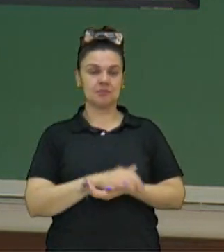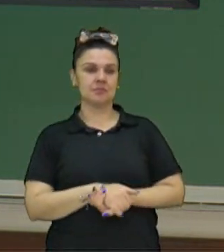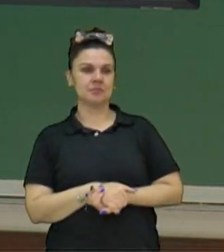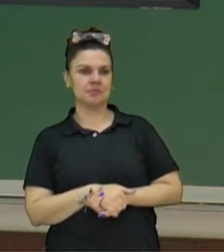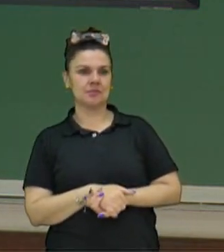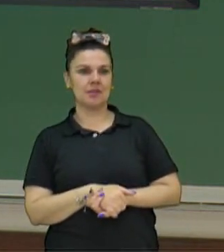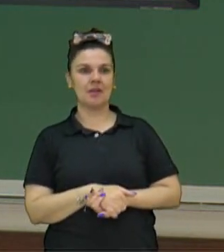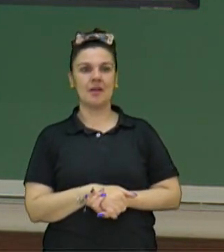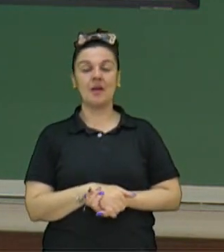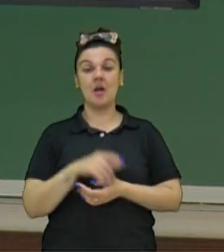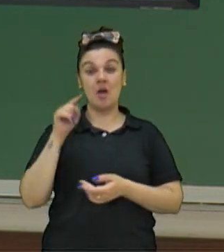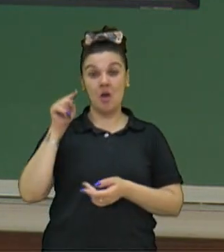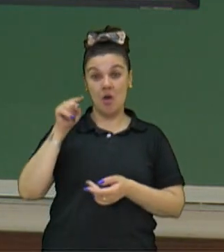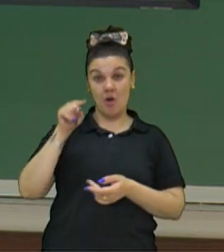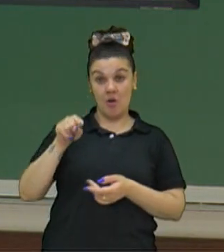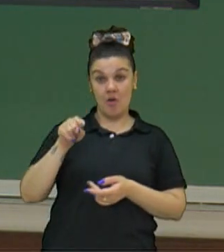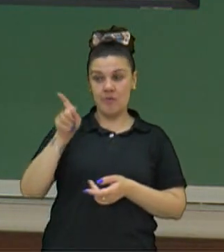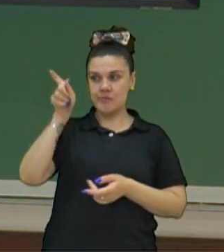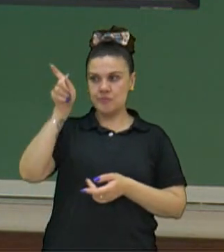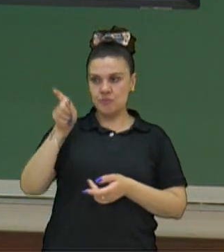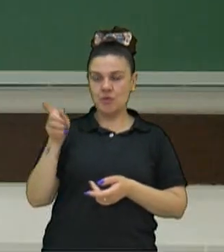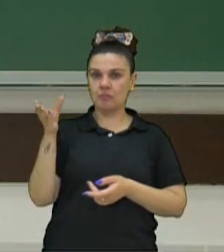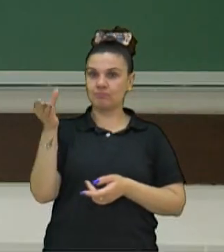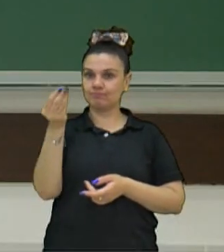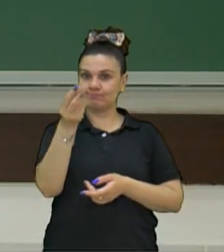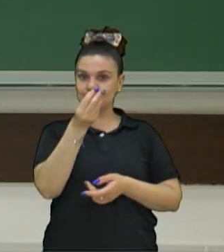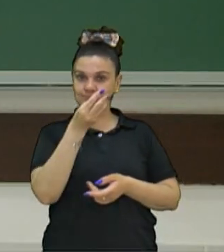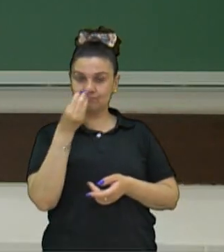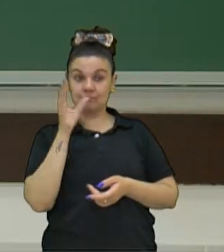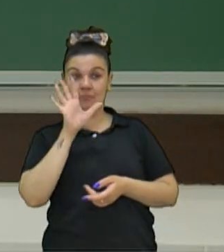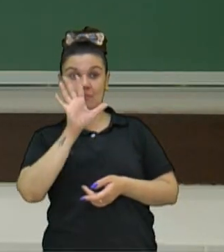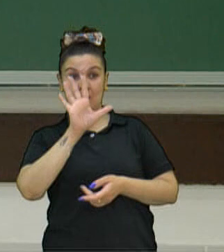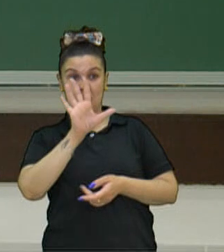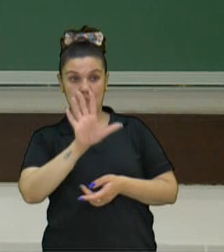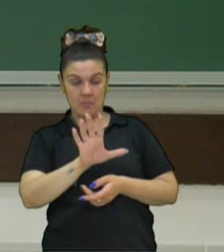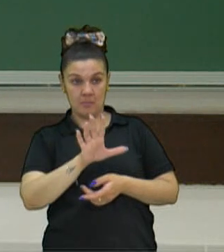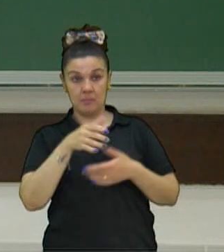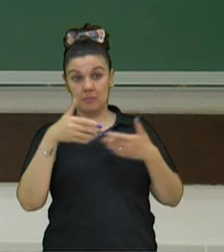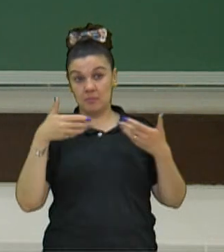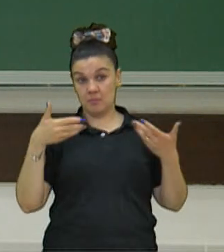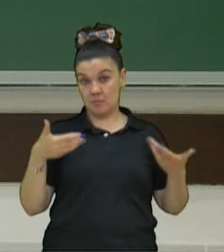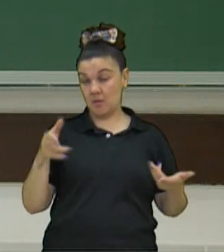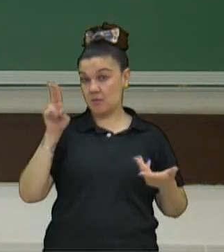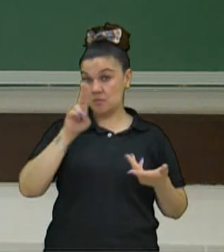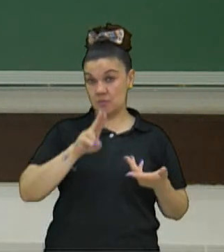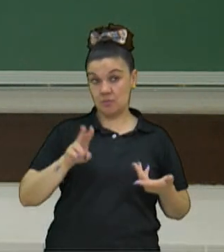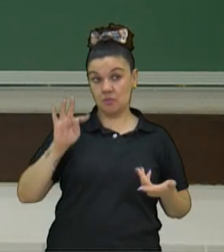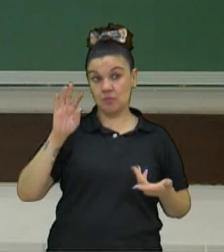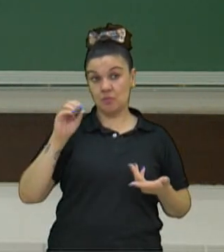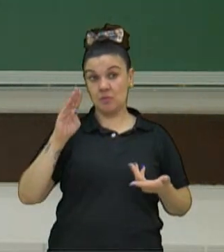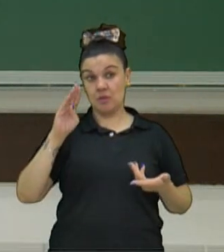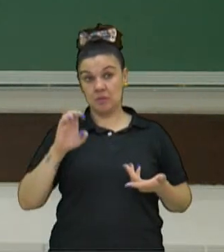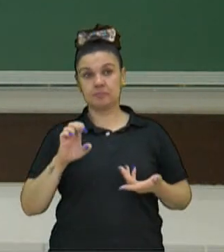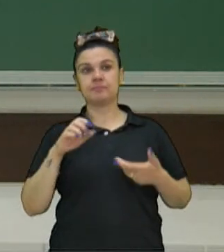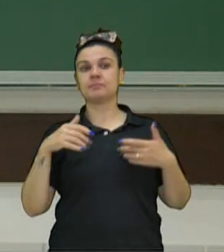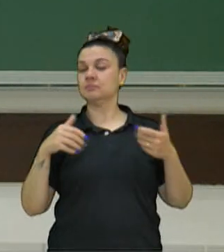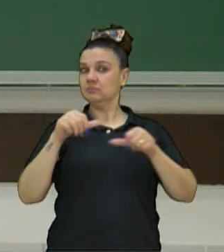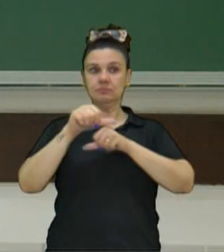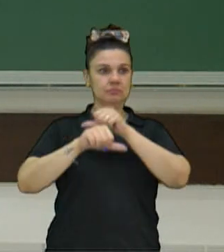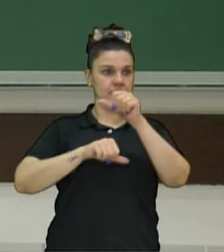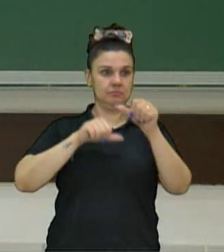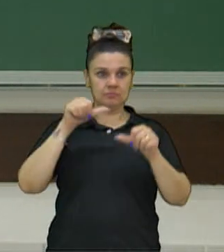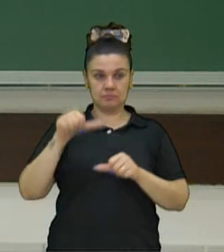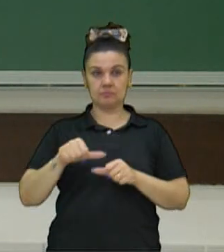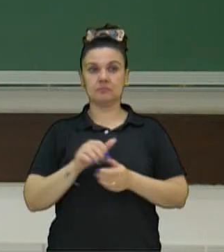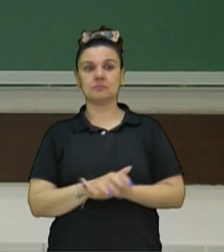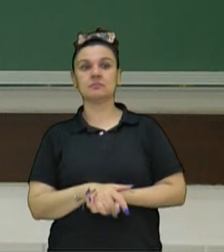Agora aqui, o meu sujeito está no plural. Porém, como eu não estou usando o verbo to be, o meu verbo ele não vai mudar. Se